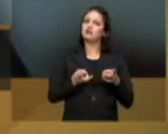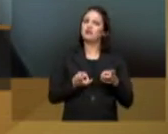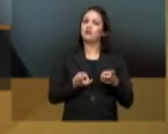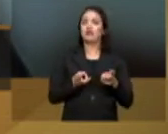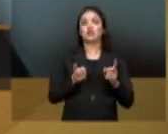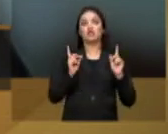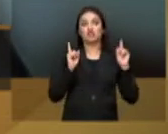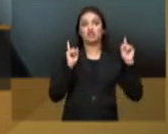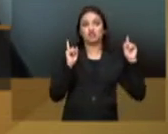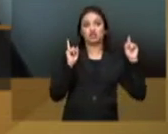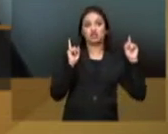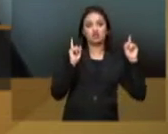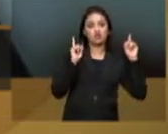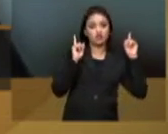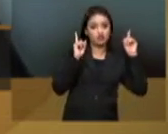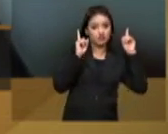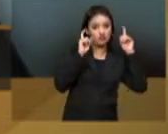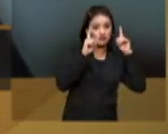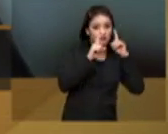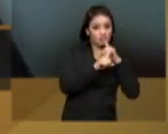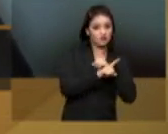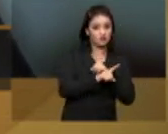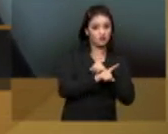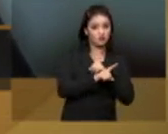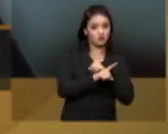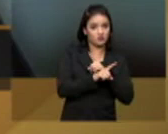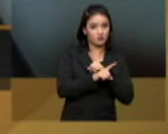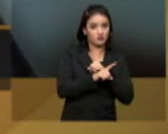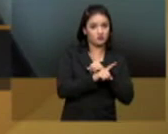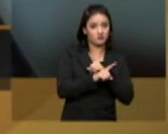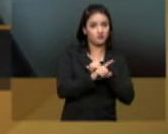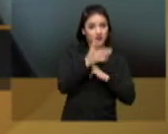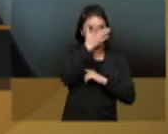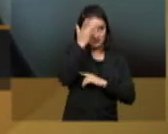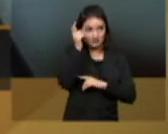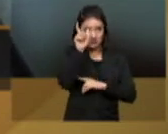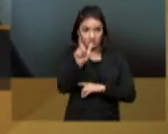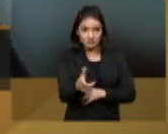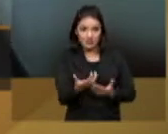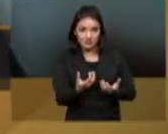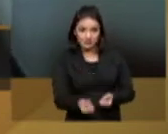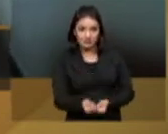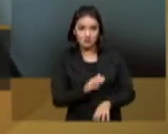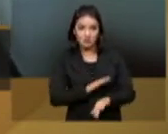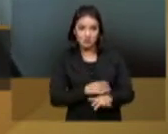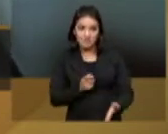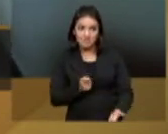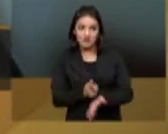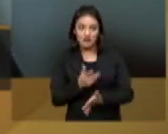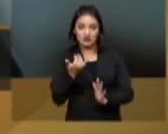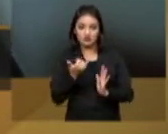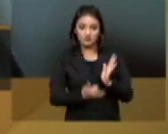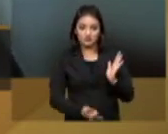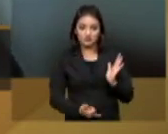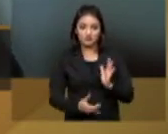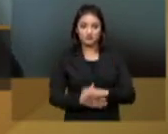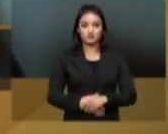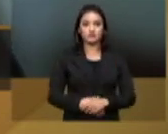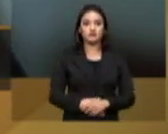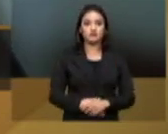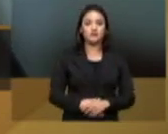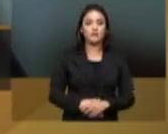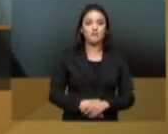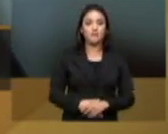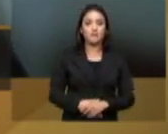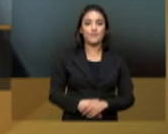mais difícil ter-se a aceitação do contribuinte no pagamento desse tributo.